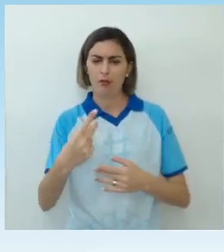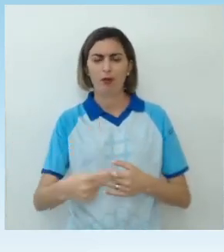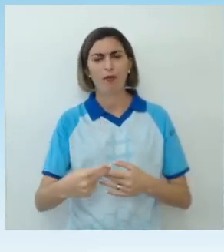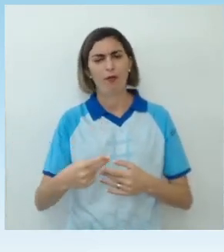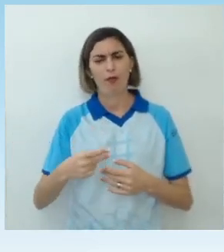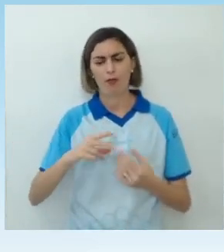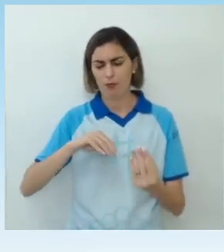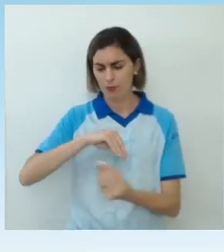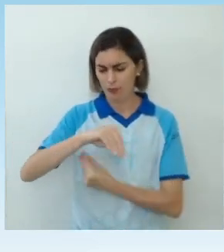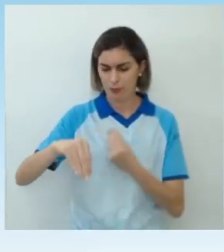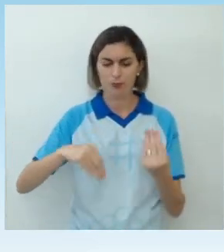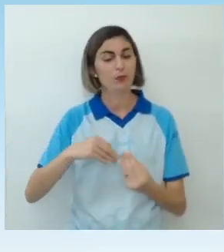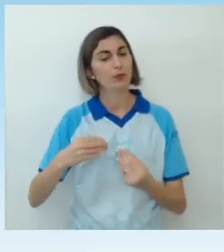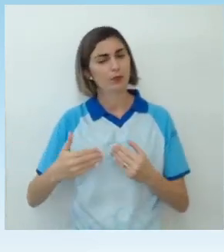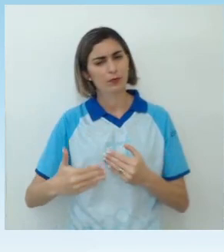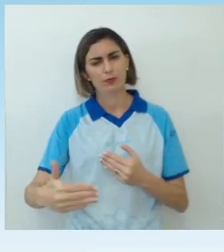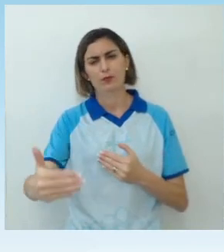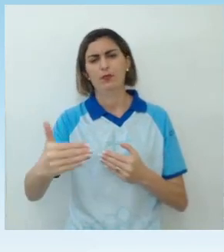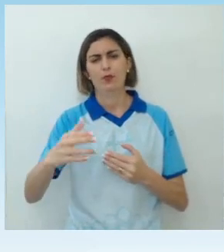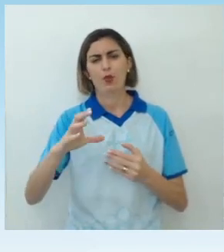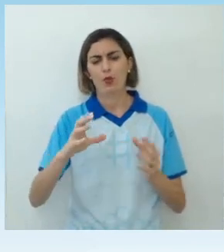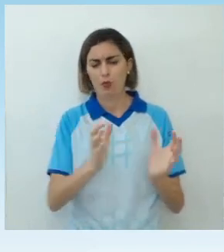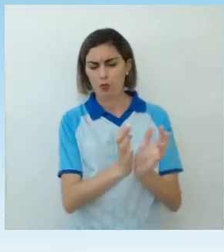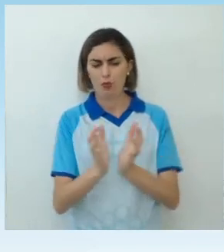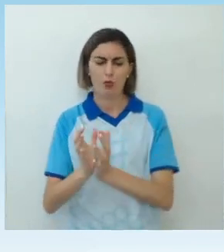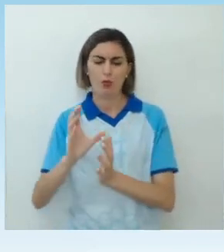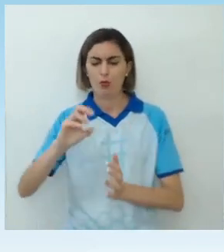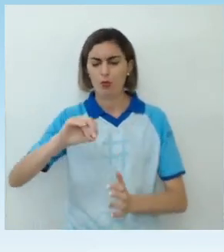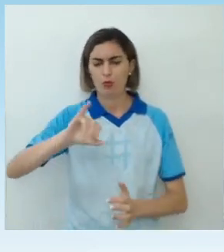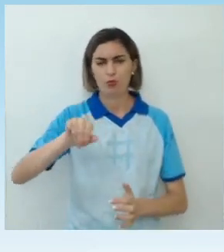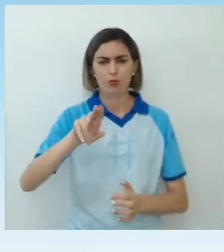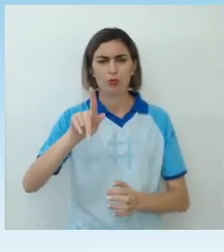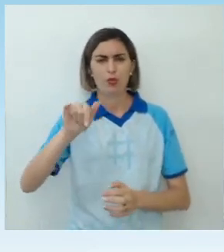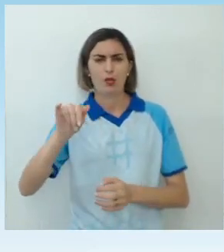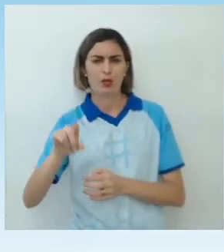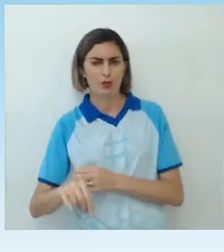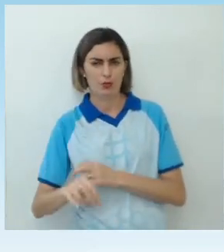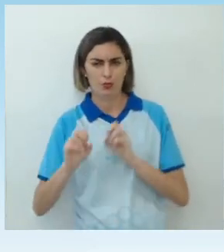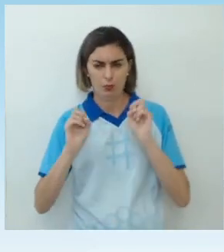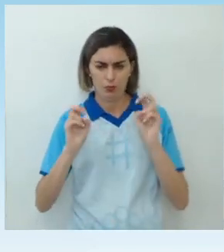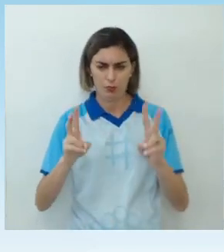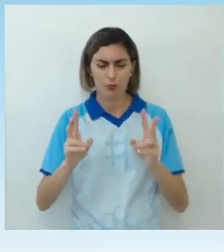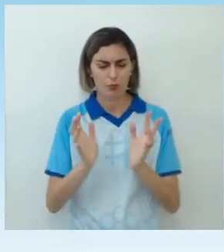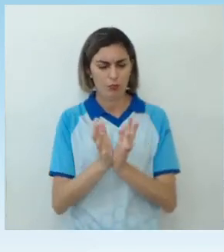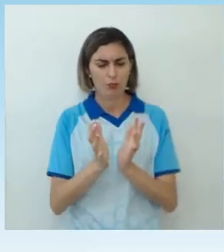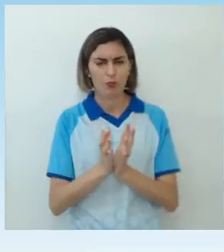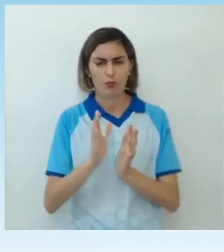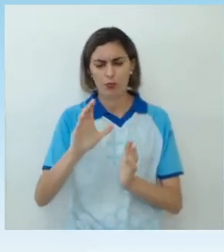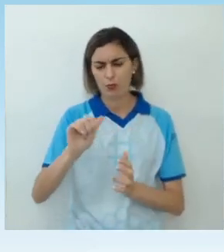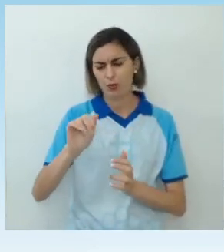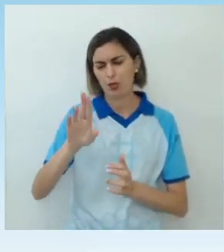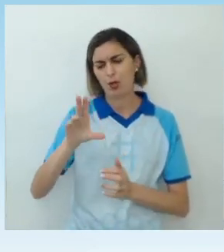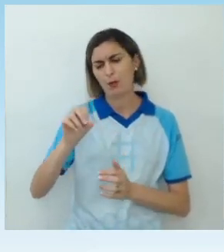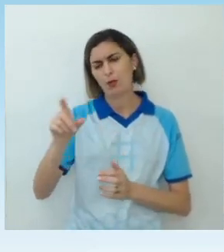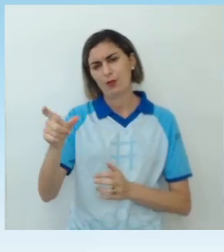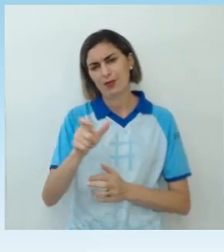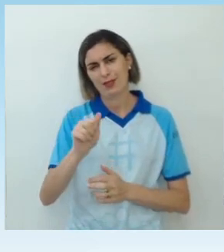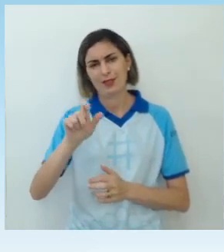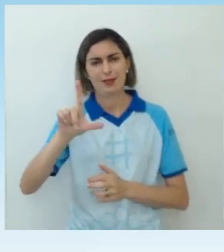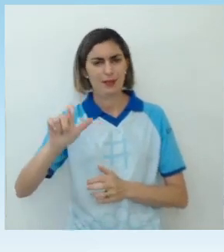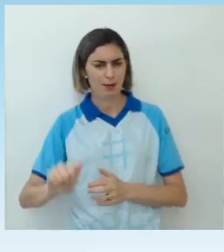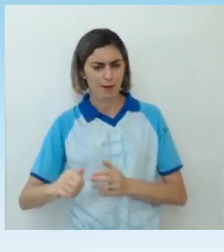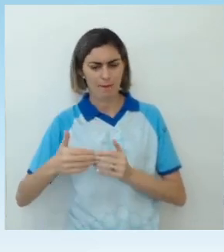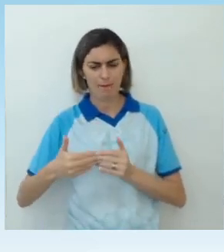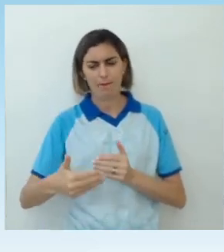e quem ela se torna, pares conjugados, ok? Então ele diz, olha, o grupo carboxila é formado